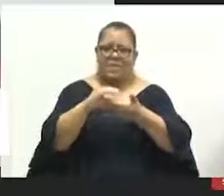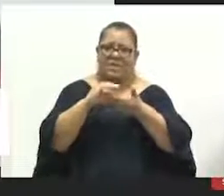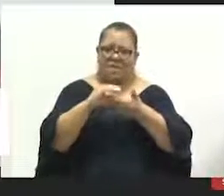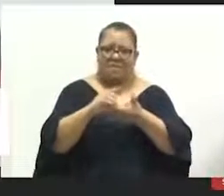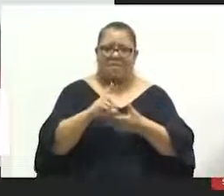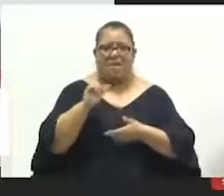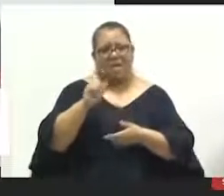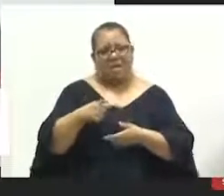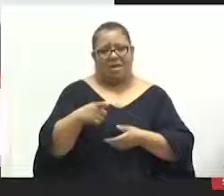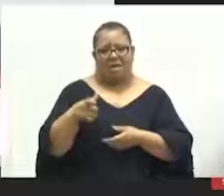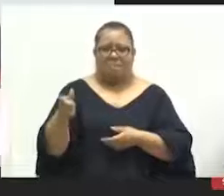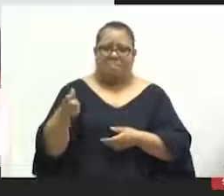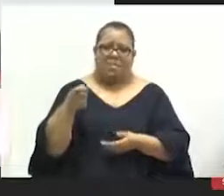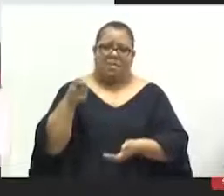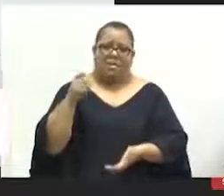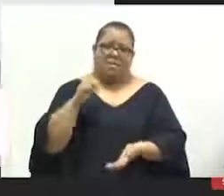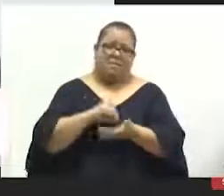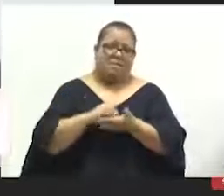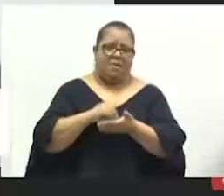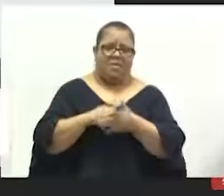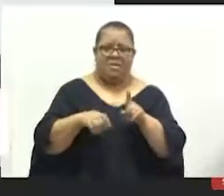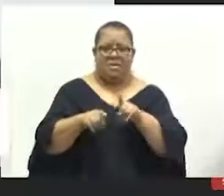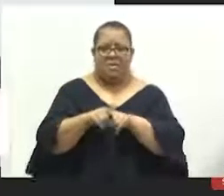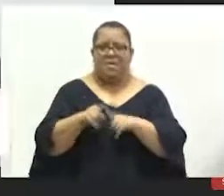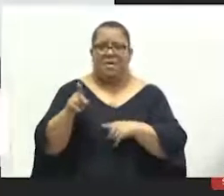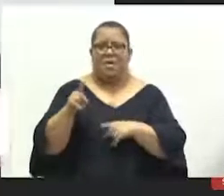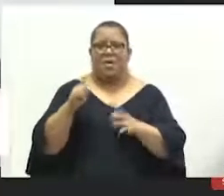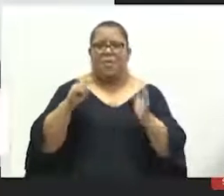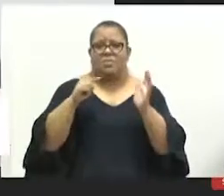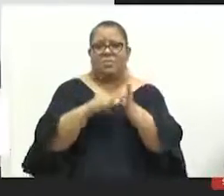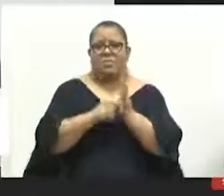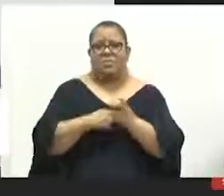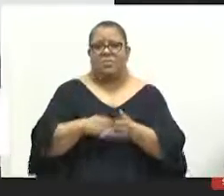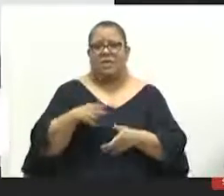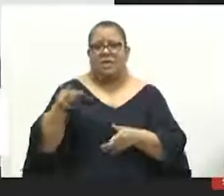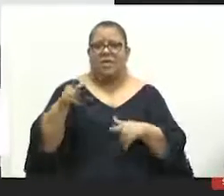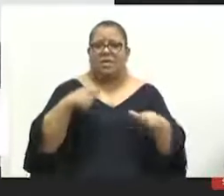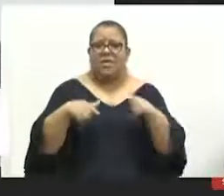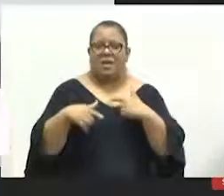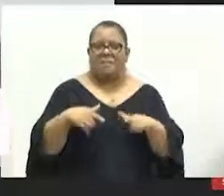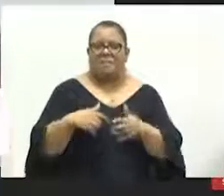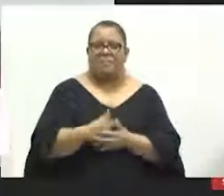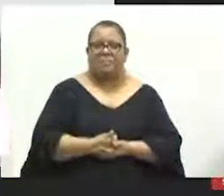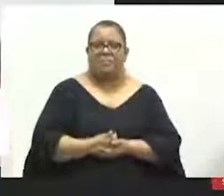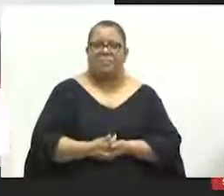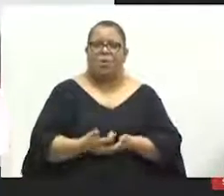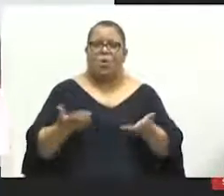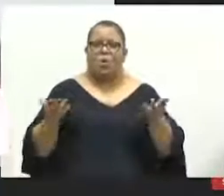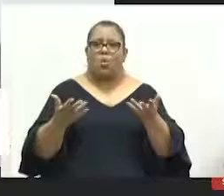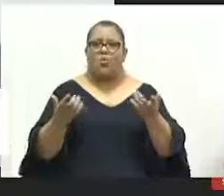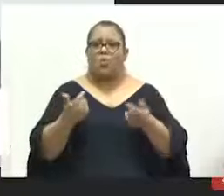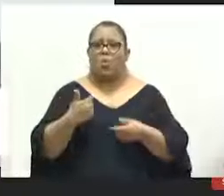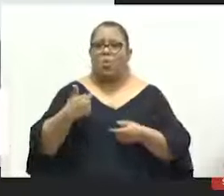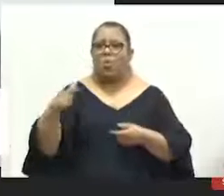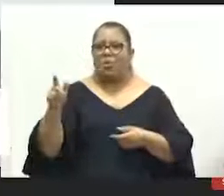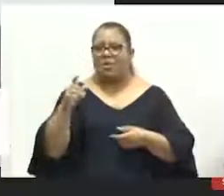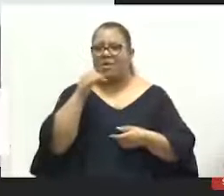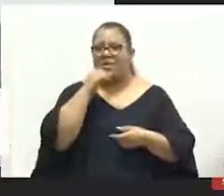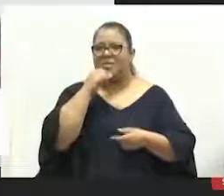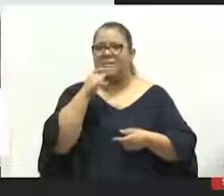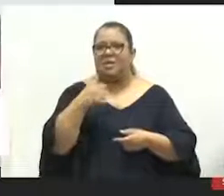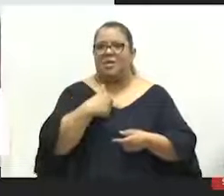financiamento é insuficiente, tem que buscar alternativa para financiar esse serviço. Né? Eu acho que essa é uma outra situação. Eu queria falar um